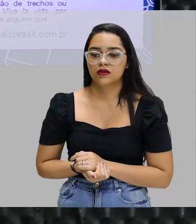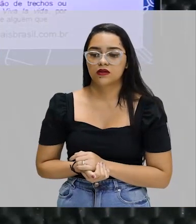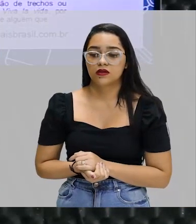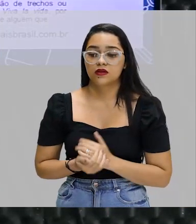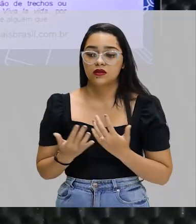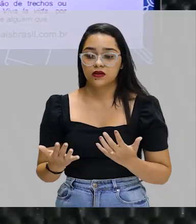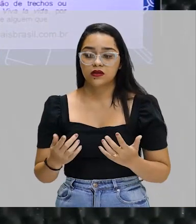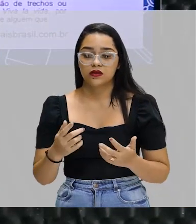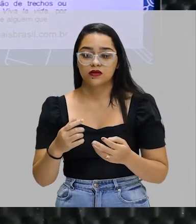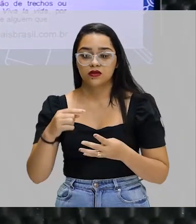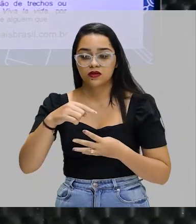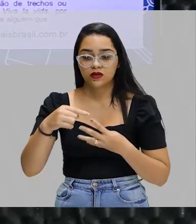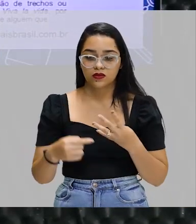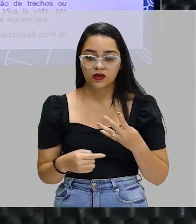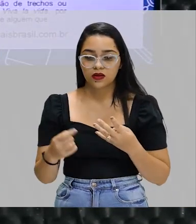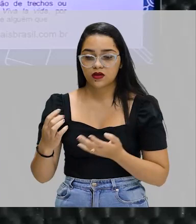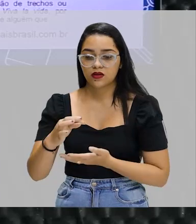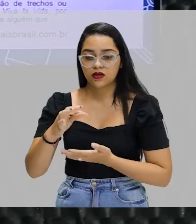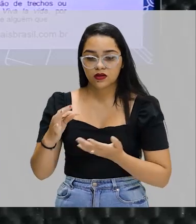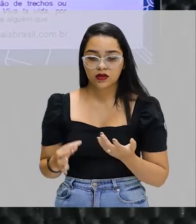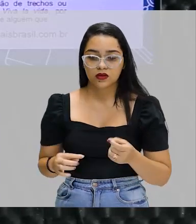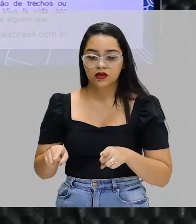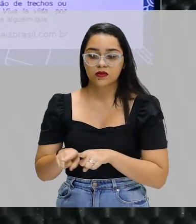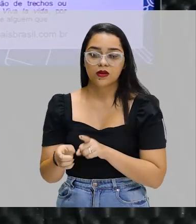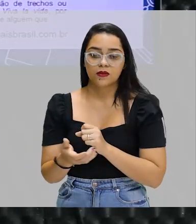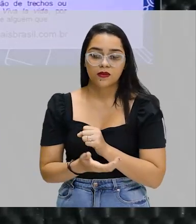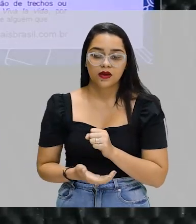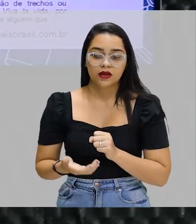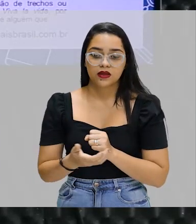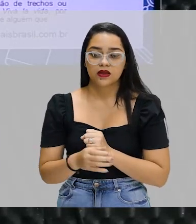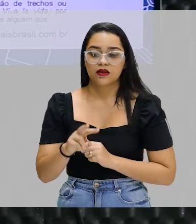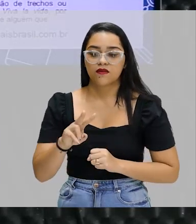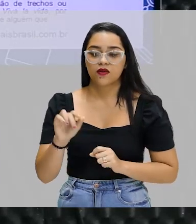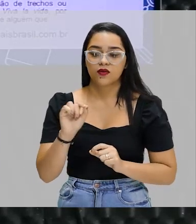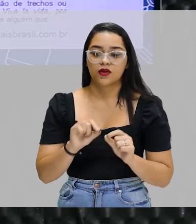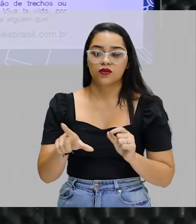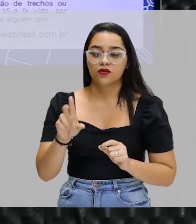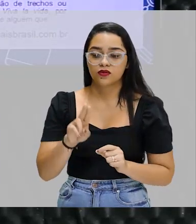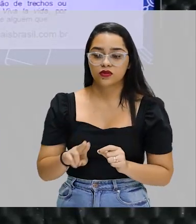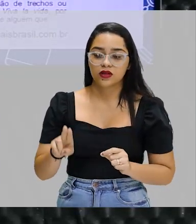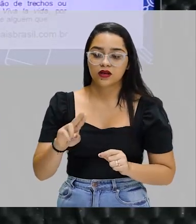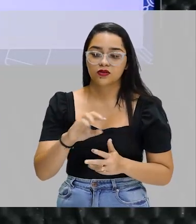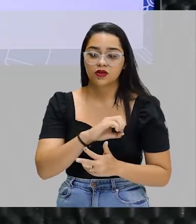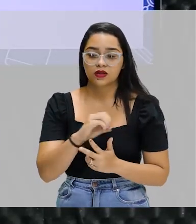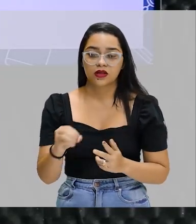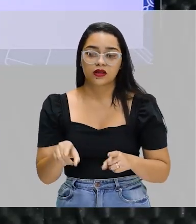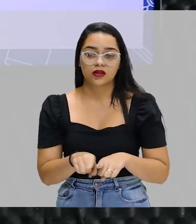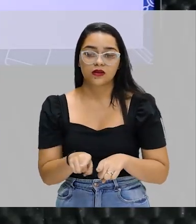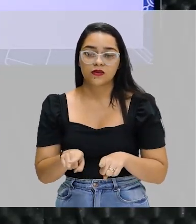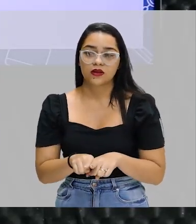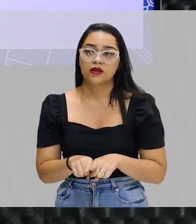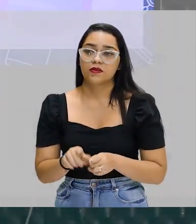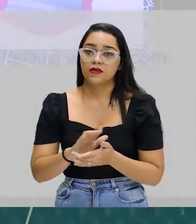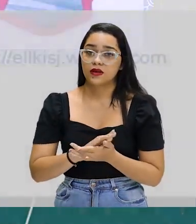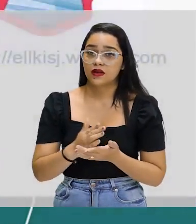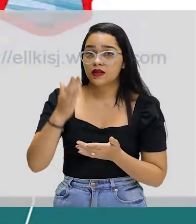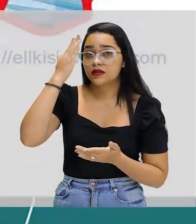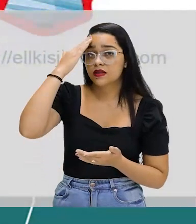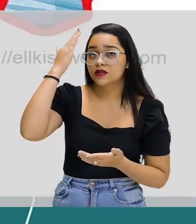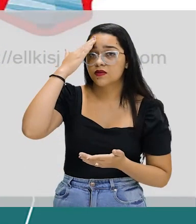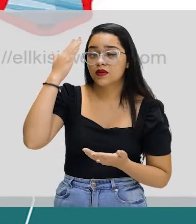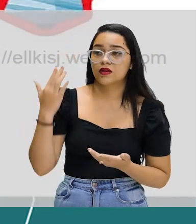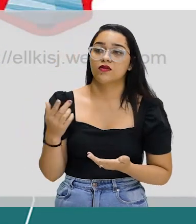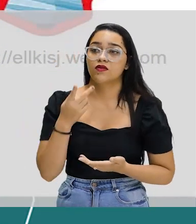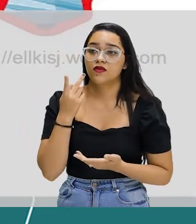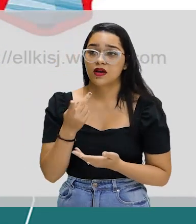são exemplos de 4 textos base que foram citados no Enem e que servem como base para interpretação.